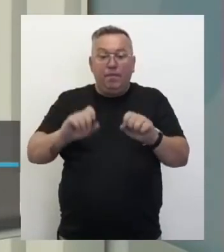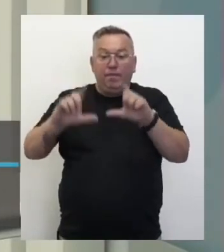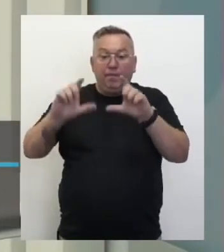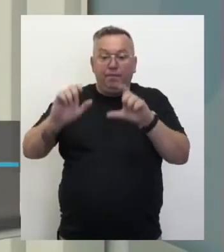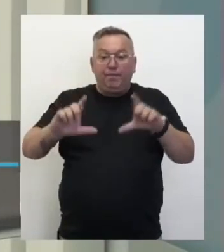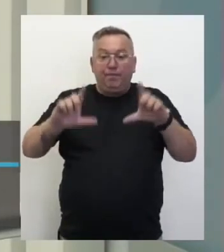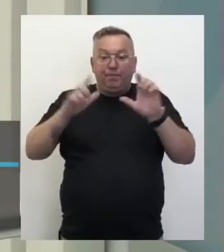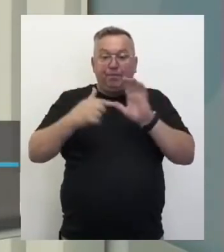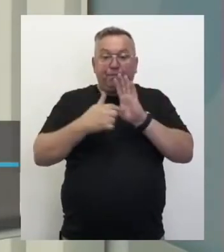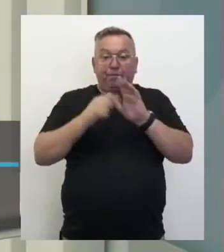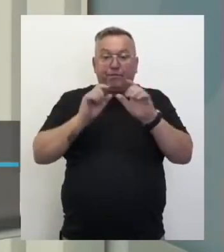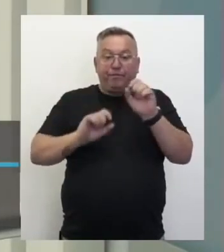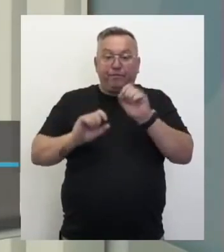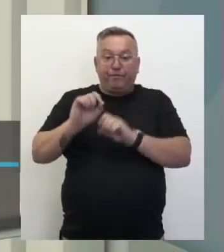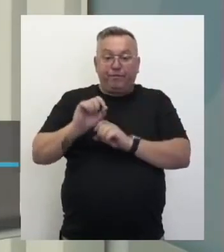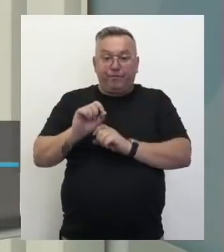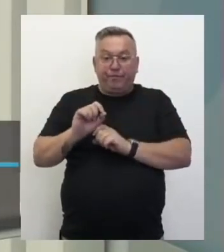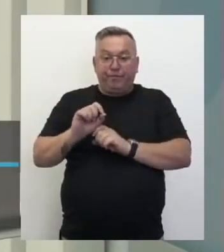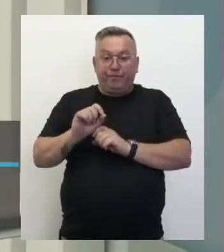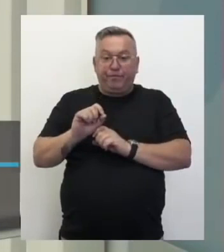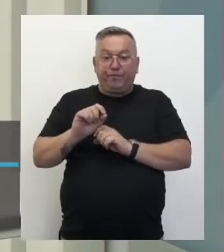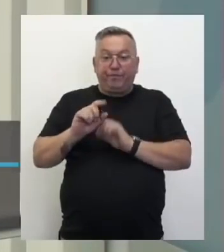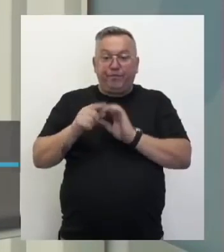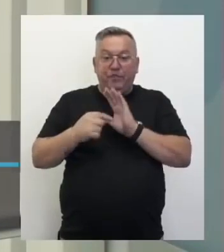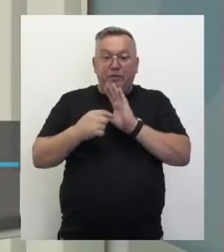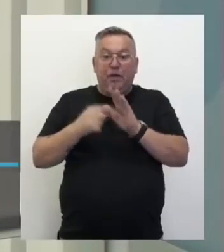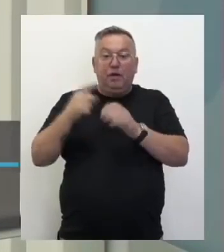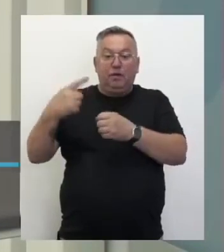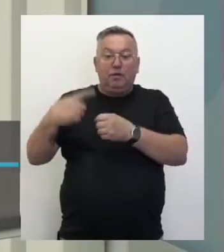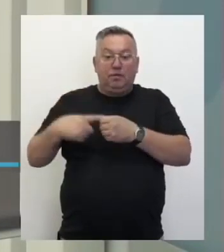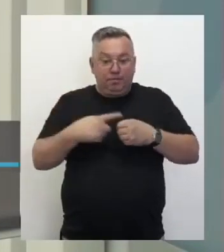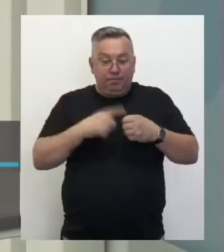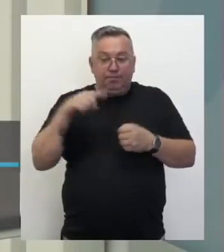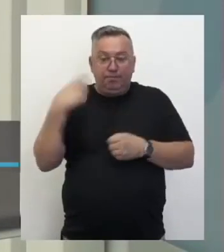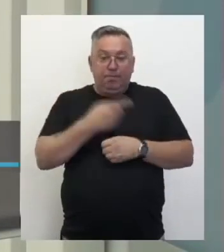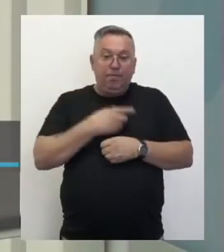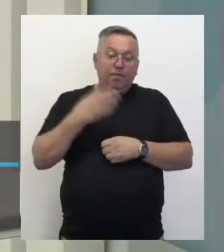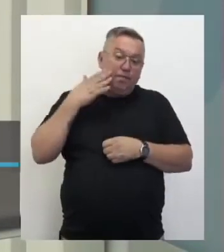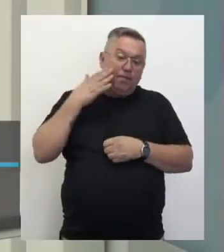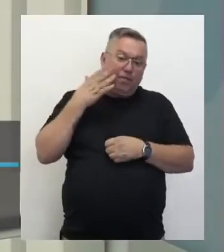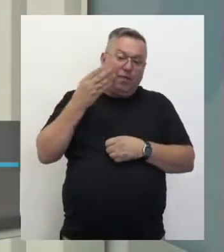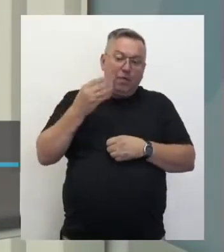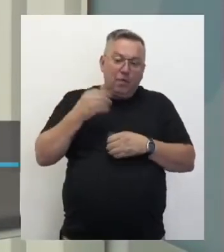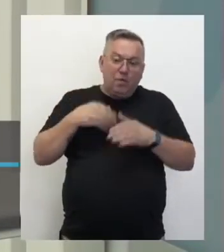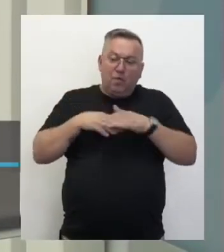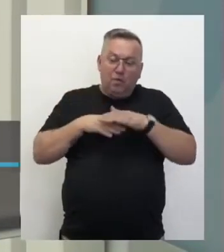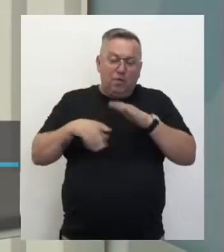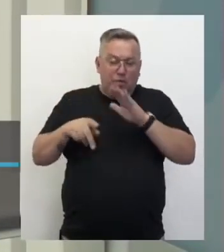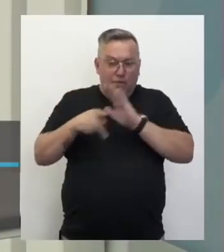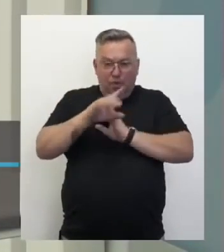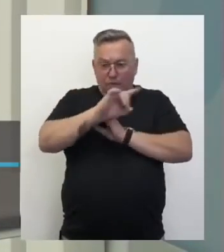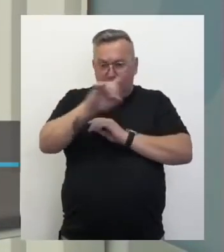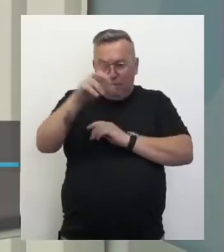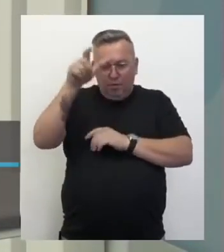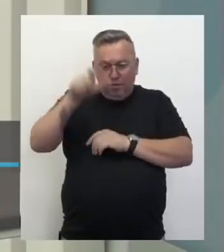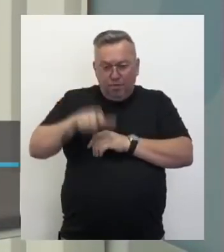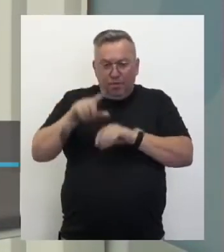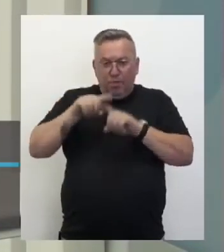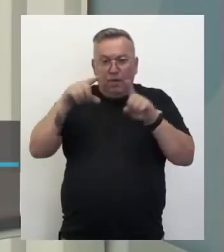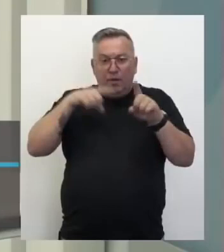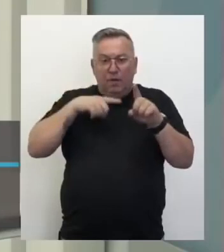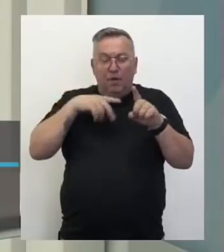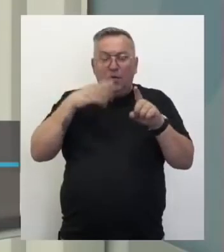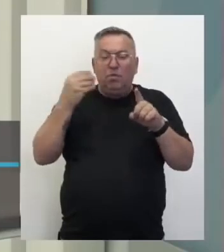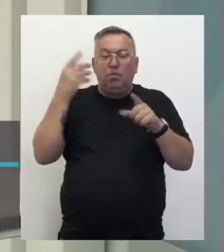elas revelam o quê? Elas revelam que essas cidades, a gente não sabe, é muito subjetivo, mas essas cidades também têm